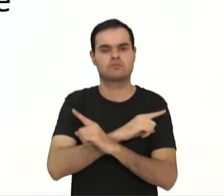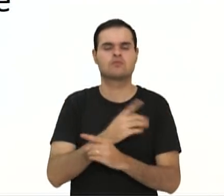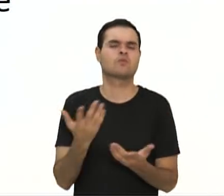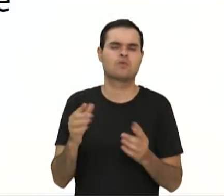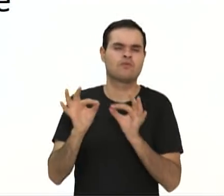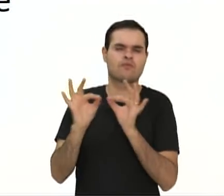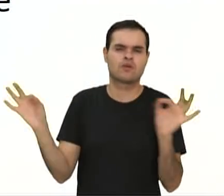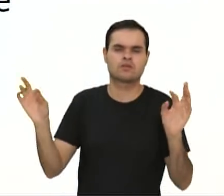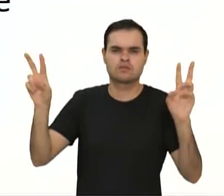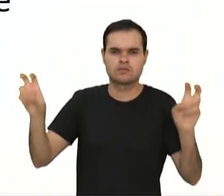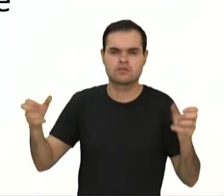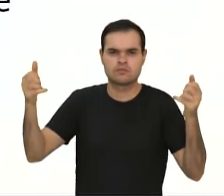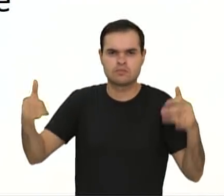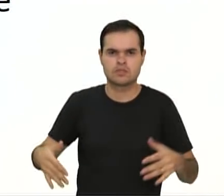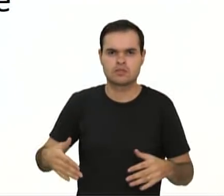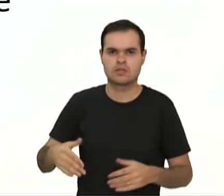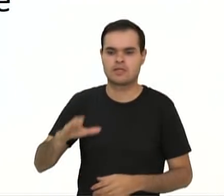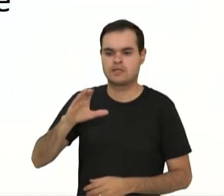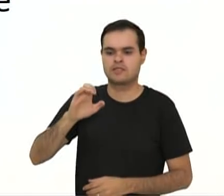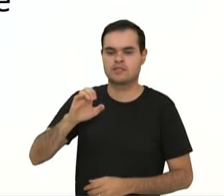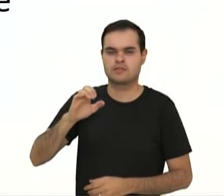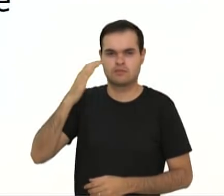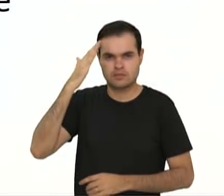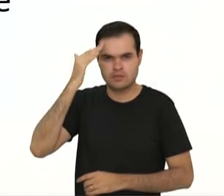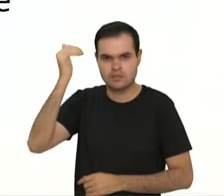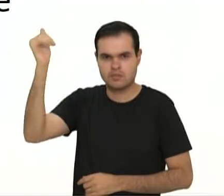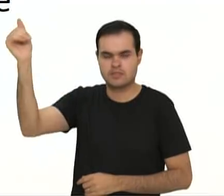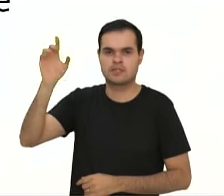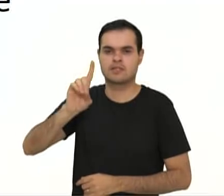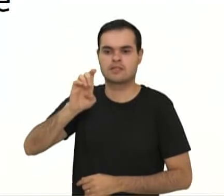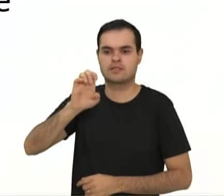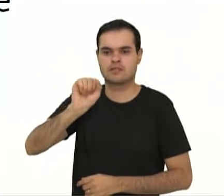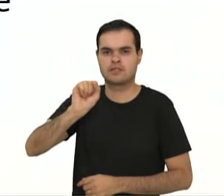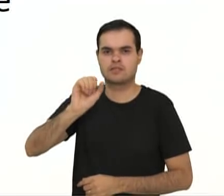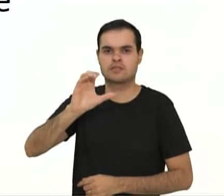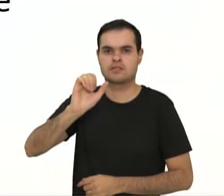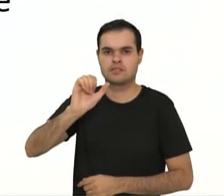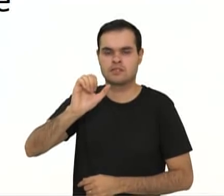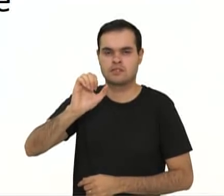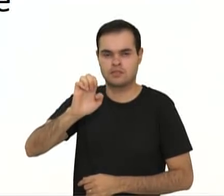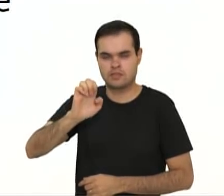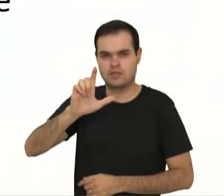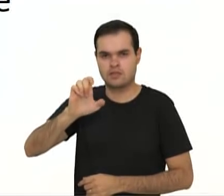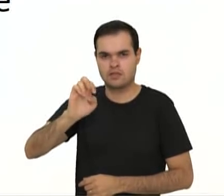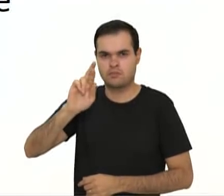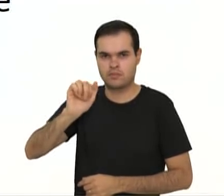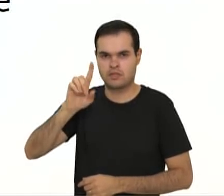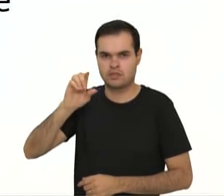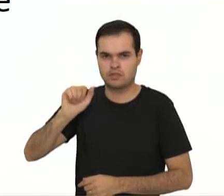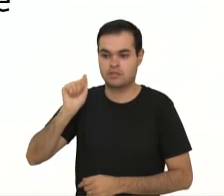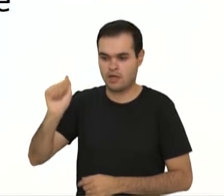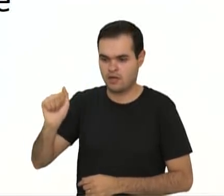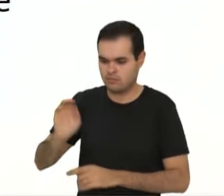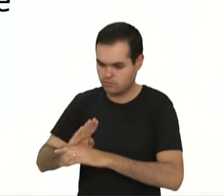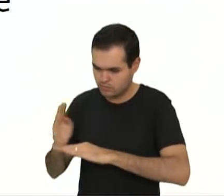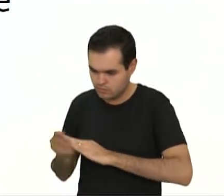o título Celebridades Descelebradas? Letra A. Quem vive naquele bairro, trabalha naquela empresa, come